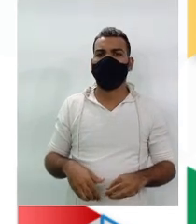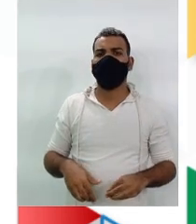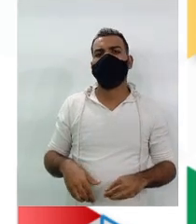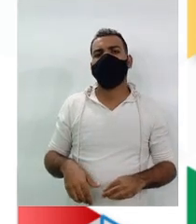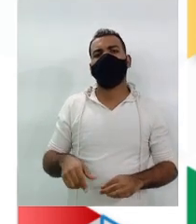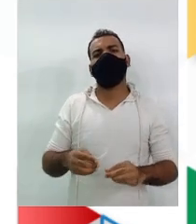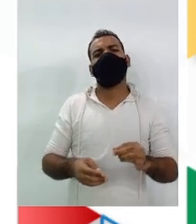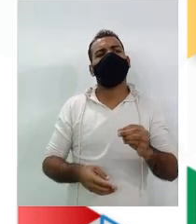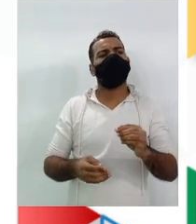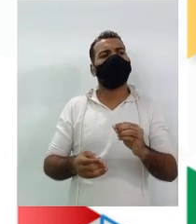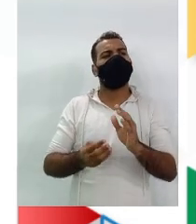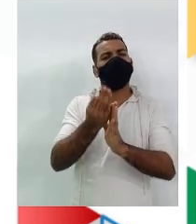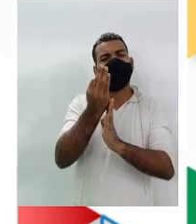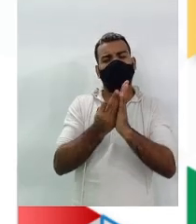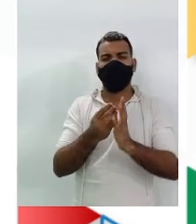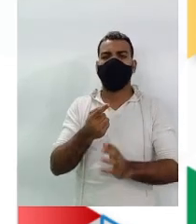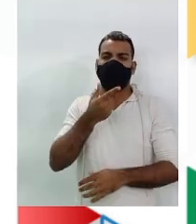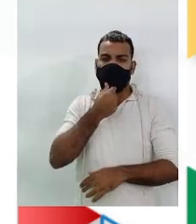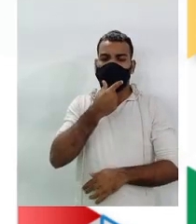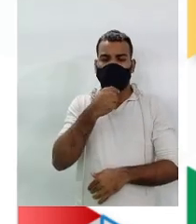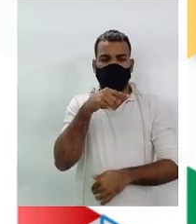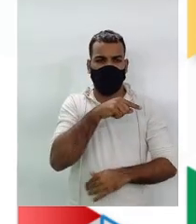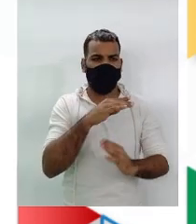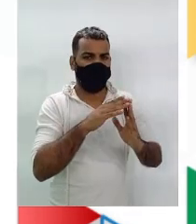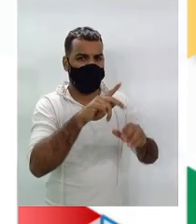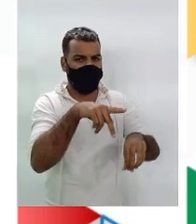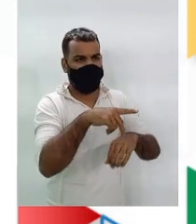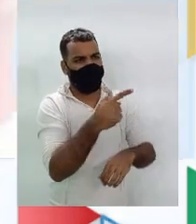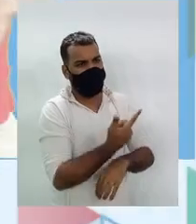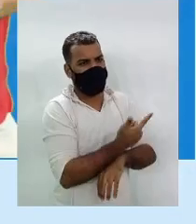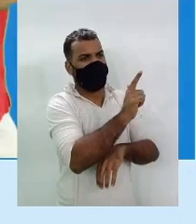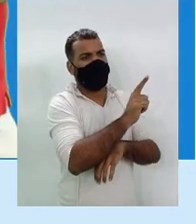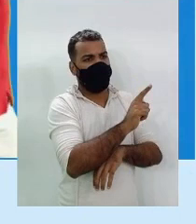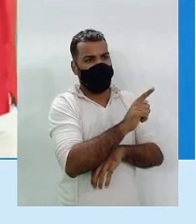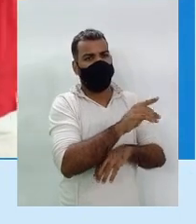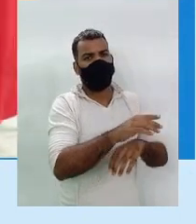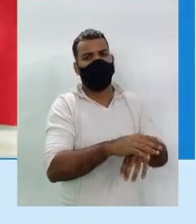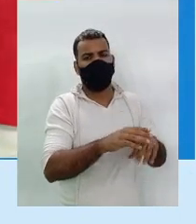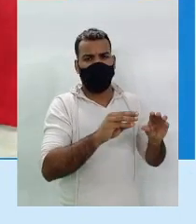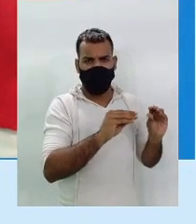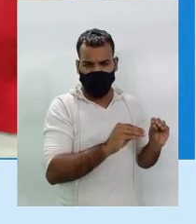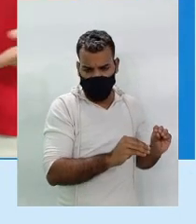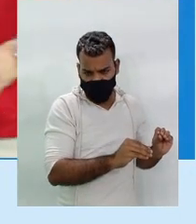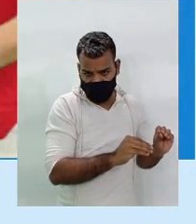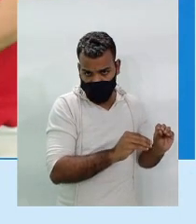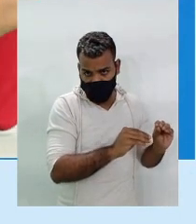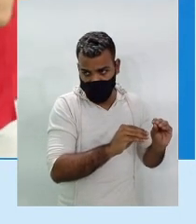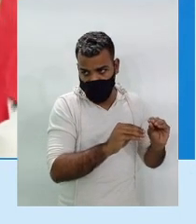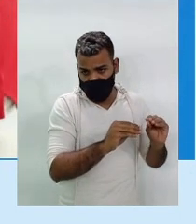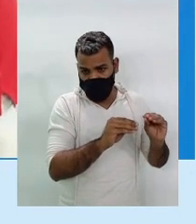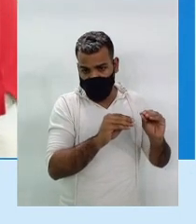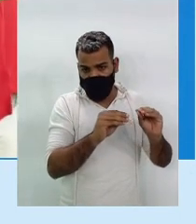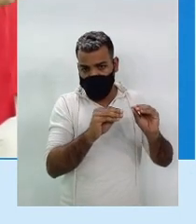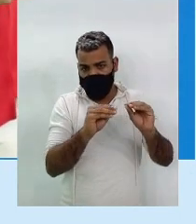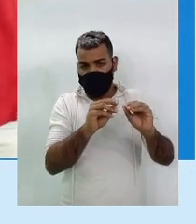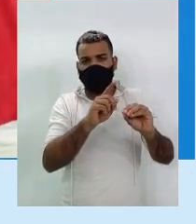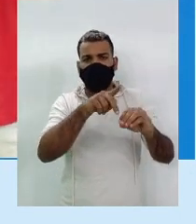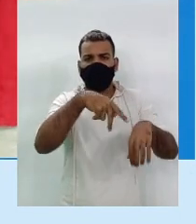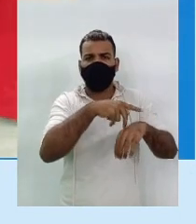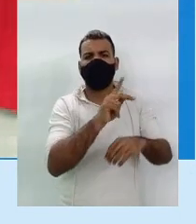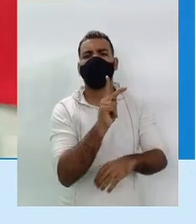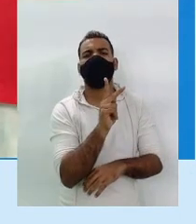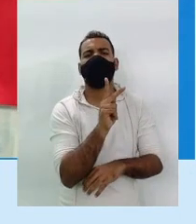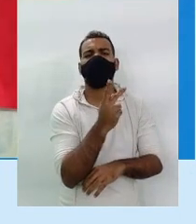justamente de um garoto de Honduras que atravessou, certo? Passou todo o seu país, atravessou